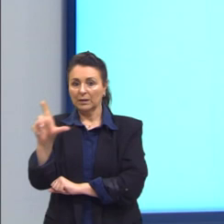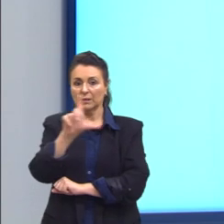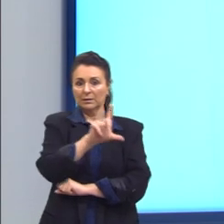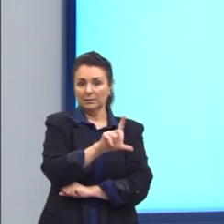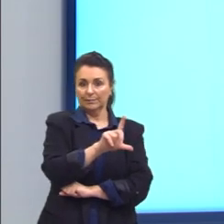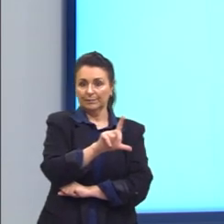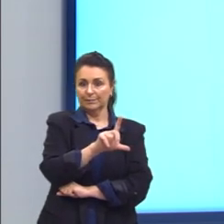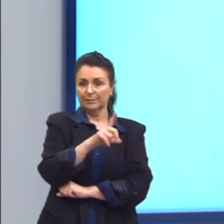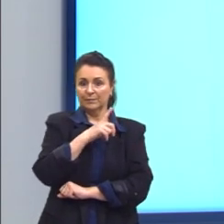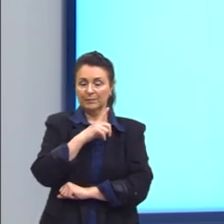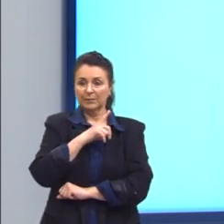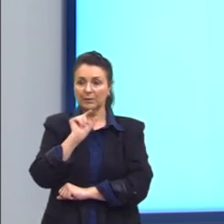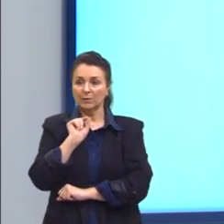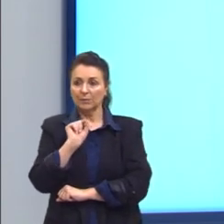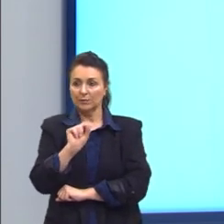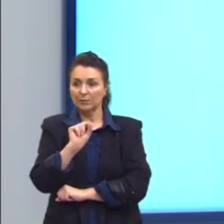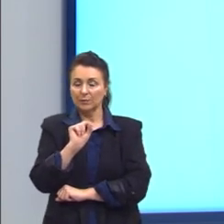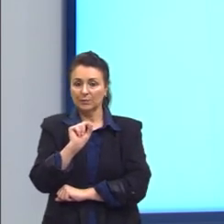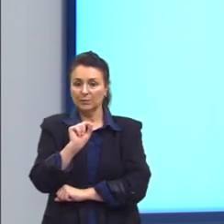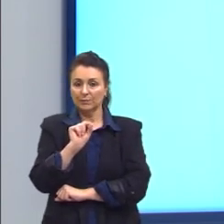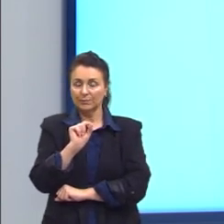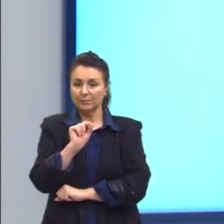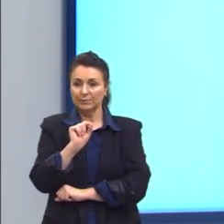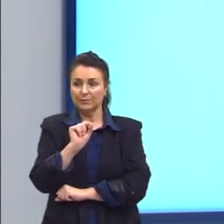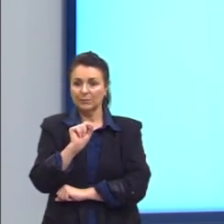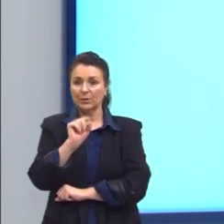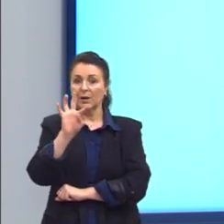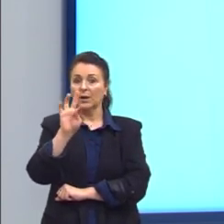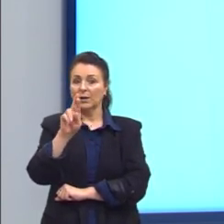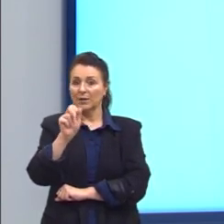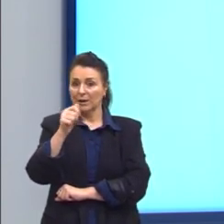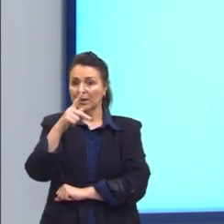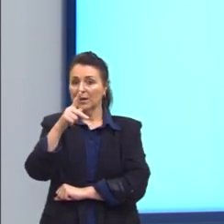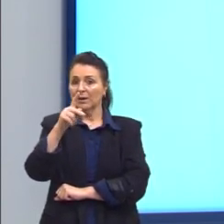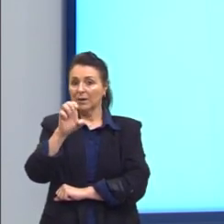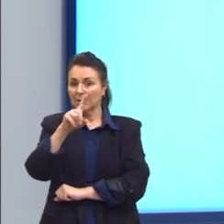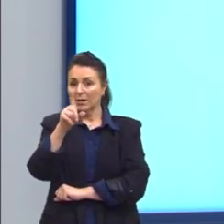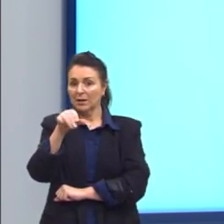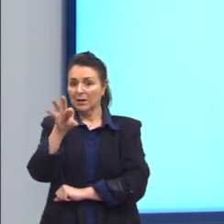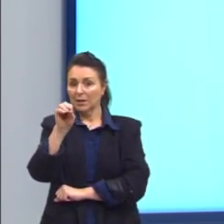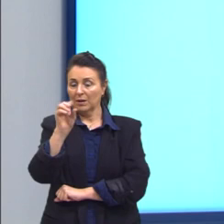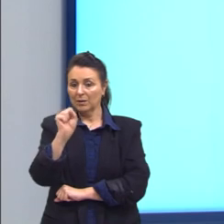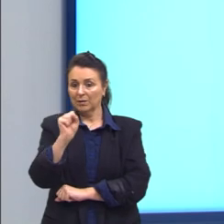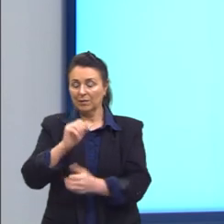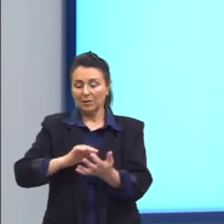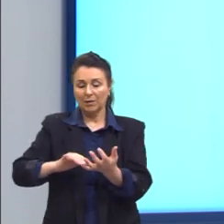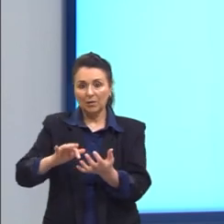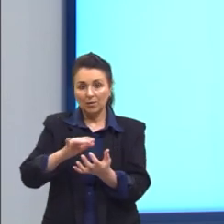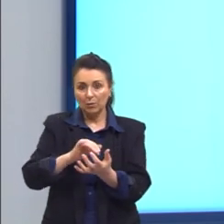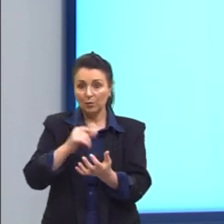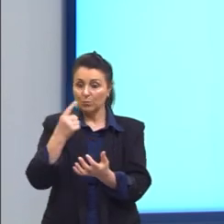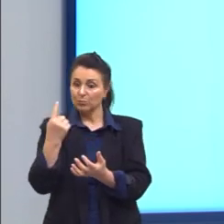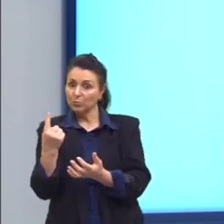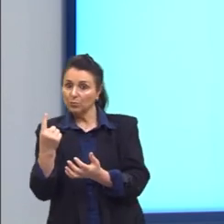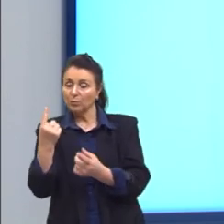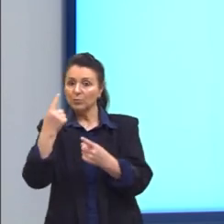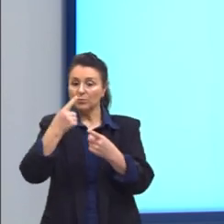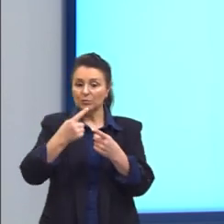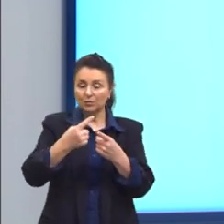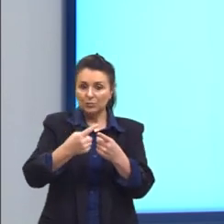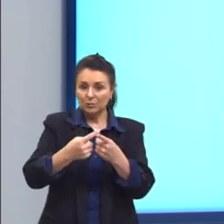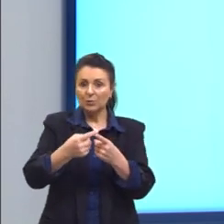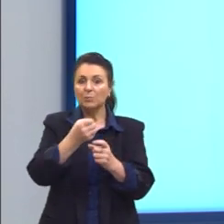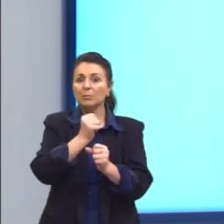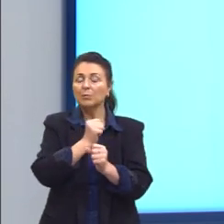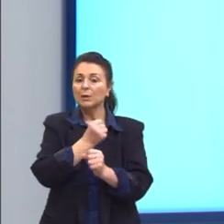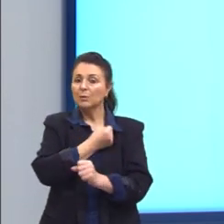lateral então será compostas ali por trapézios né calculamos a área de um trapézio e multiplicamos